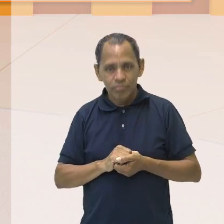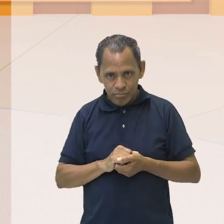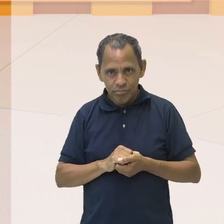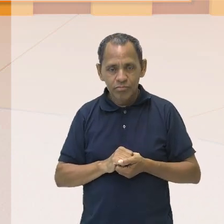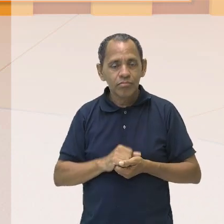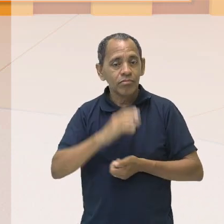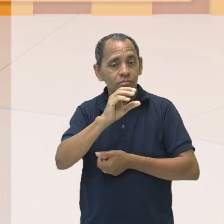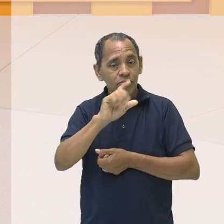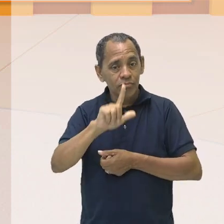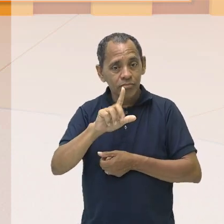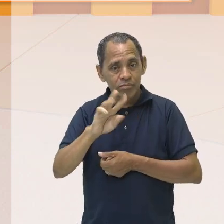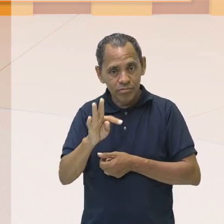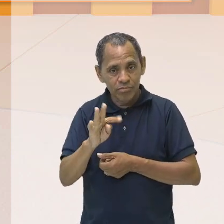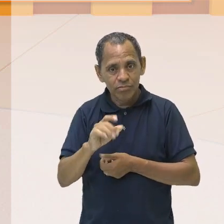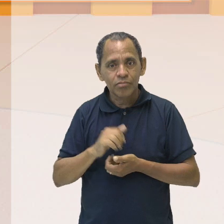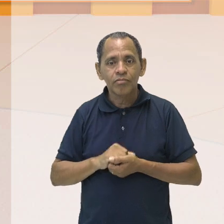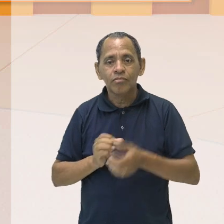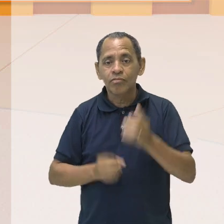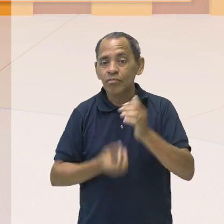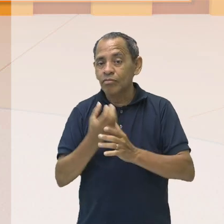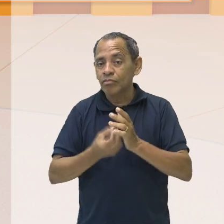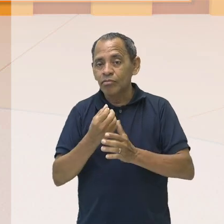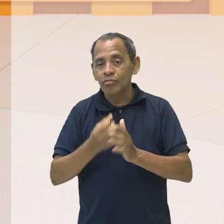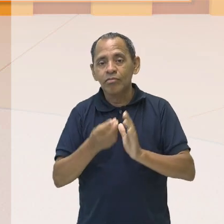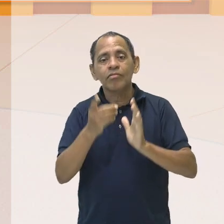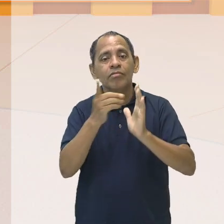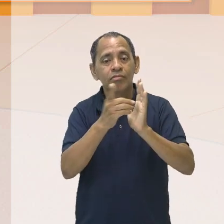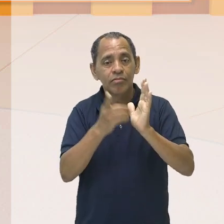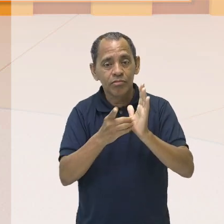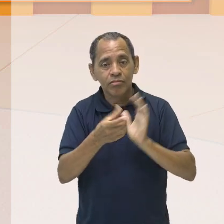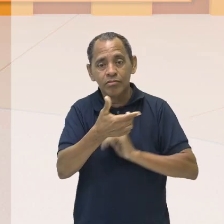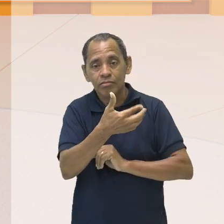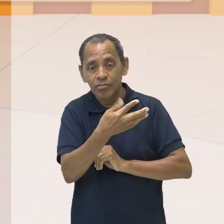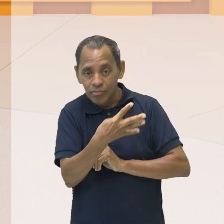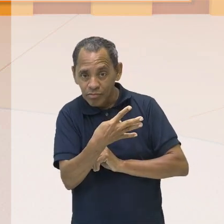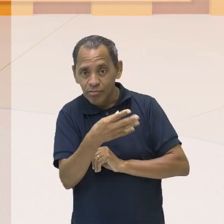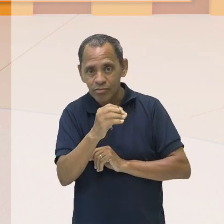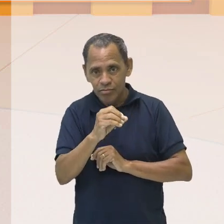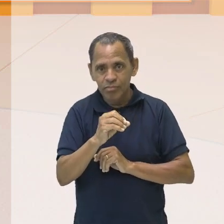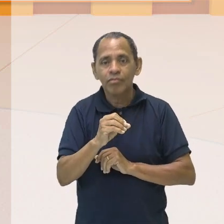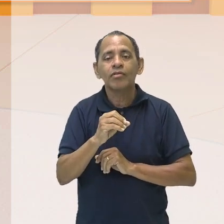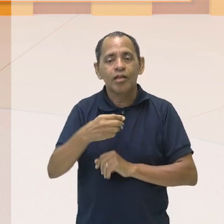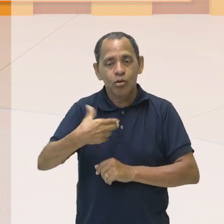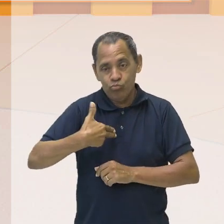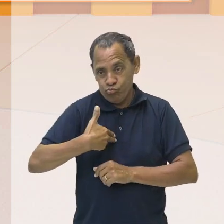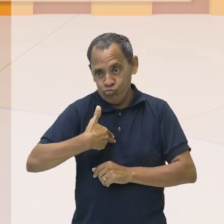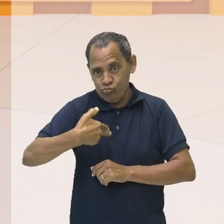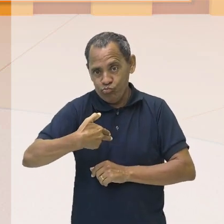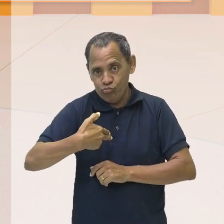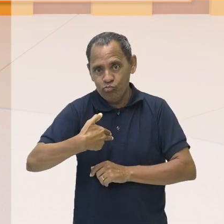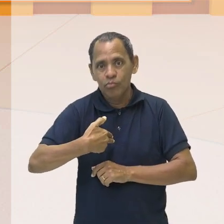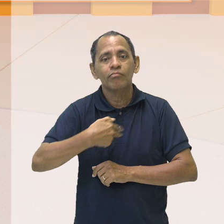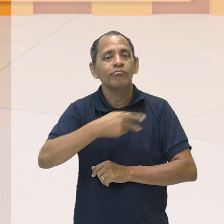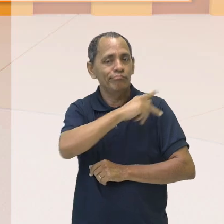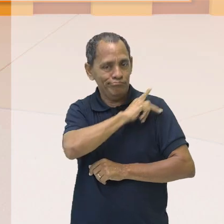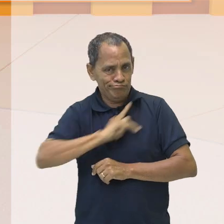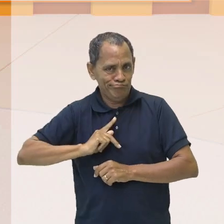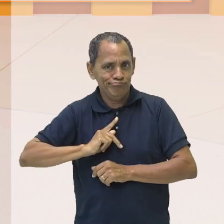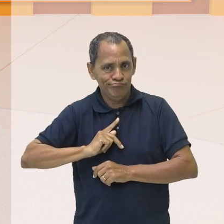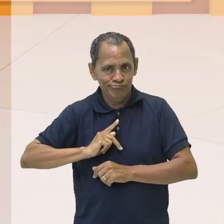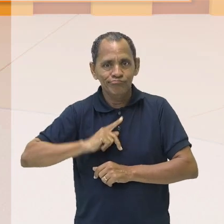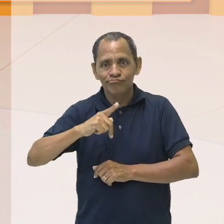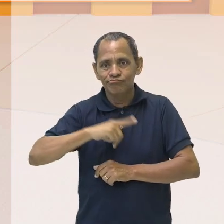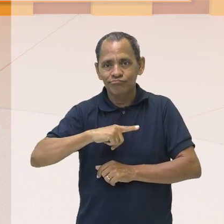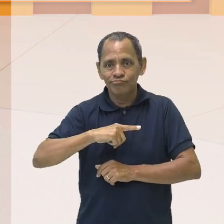do trabalho, ela foi estabelecida na década de 40, no governo de Getúlio Vargas, certo? Então, nós temos aí,